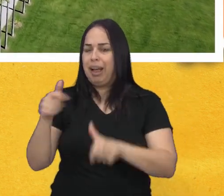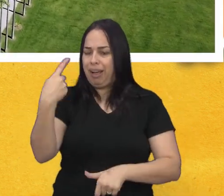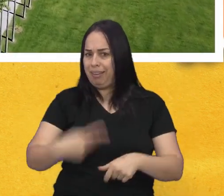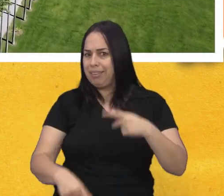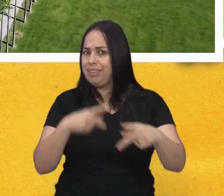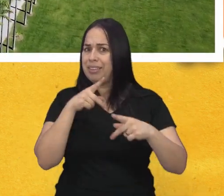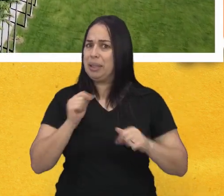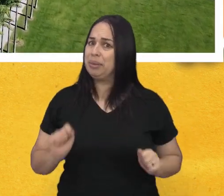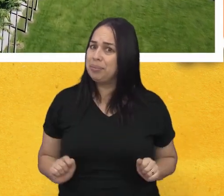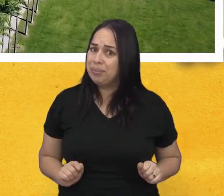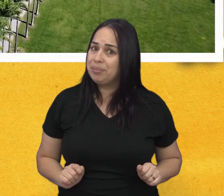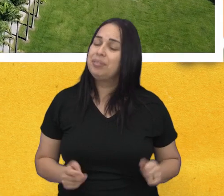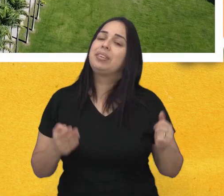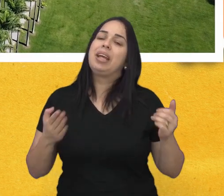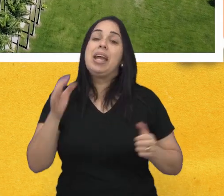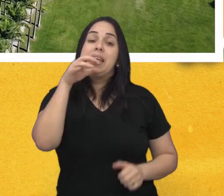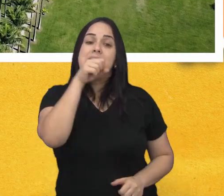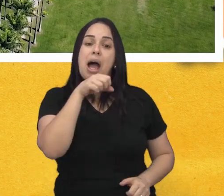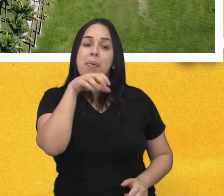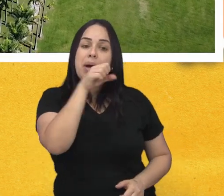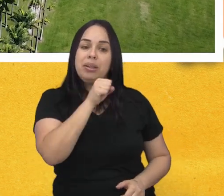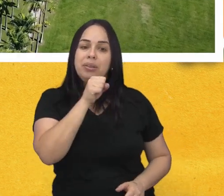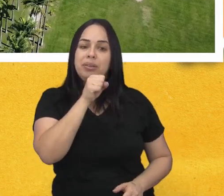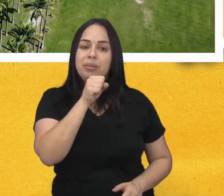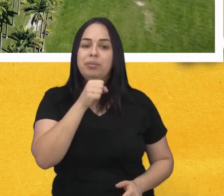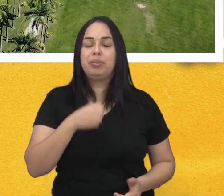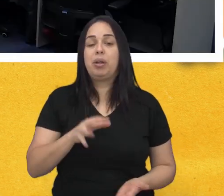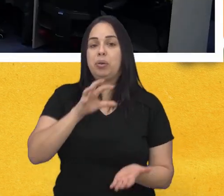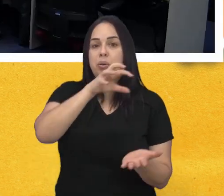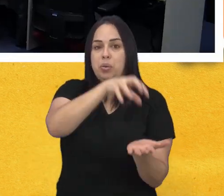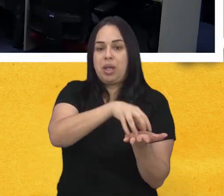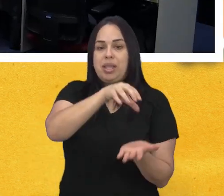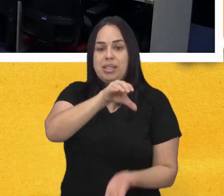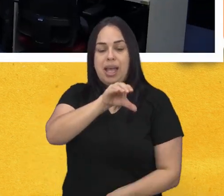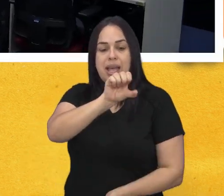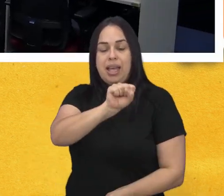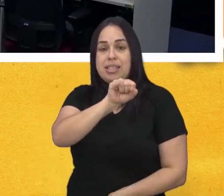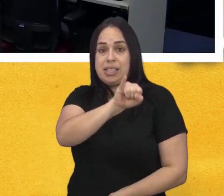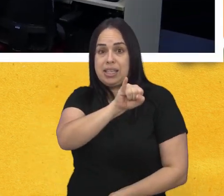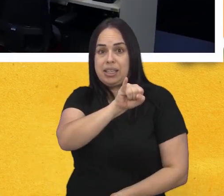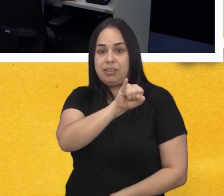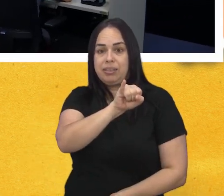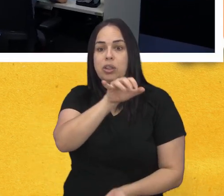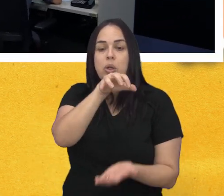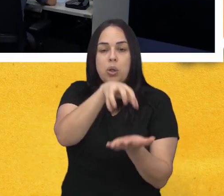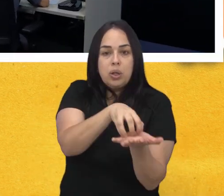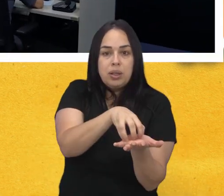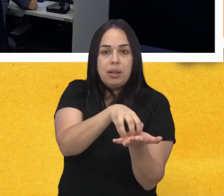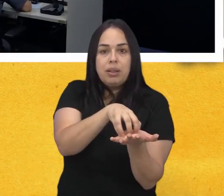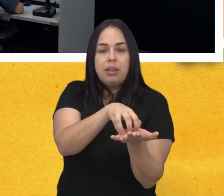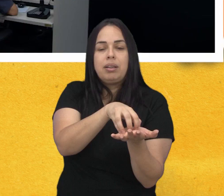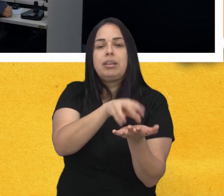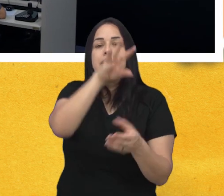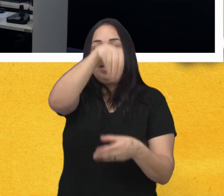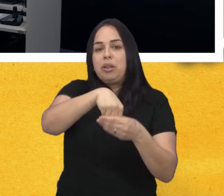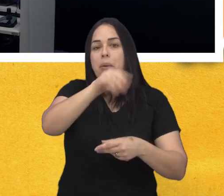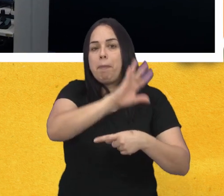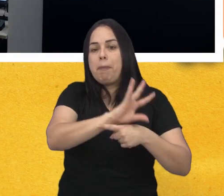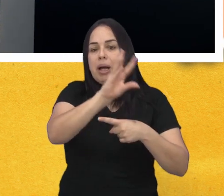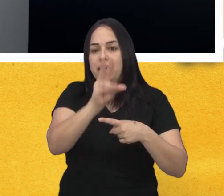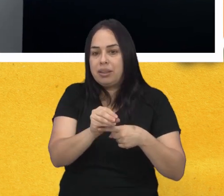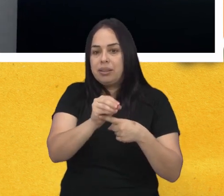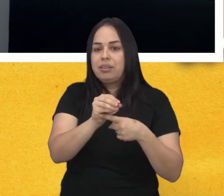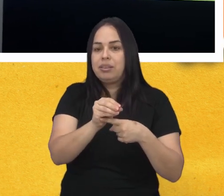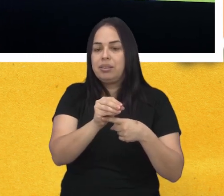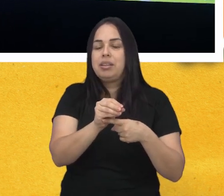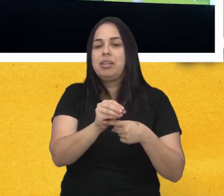turísticos do nosso município. E neste sábado, o CSI, Centro de Segurança e Inteligência, localizado no Parque Tecnológico, e